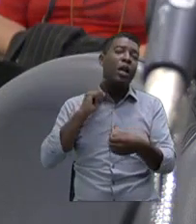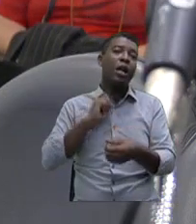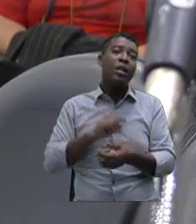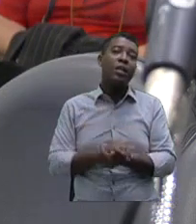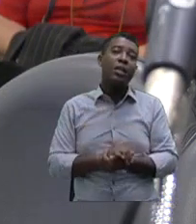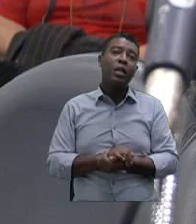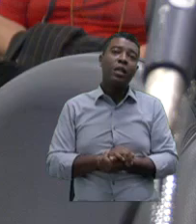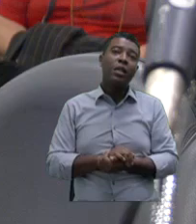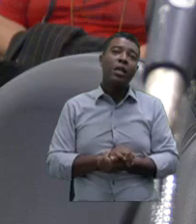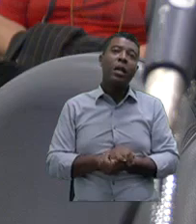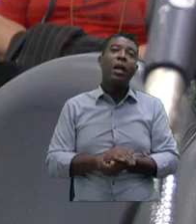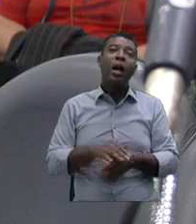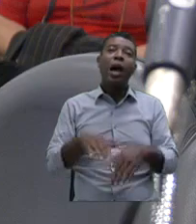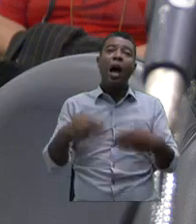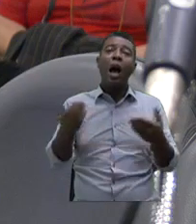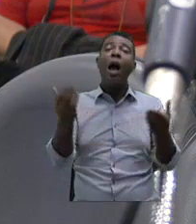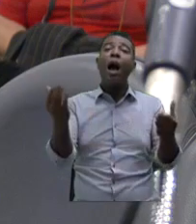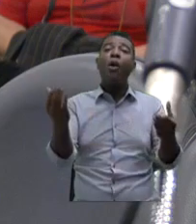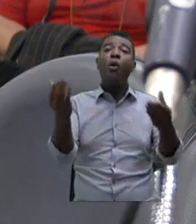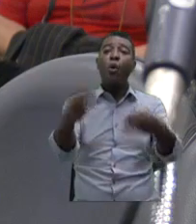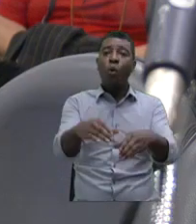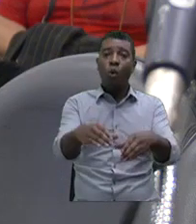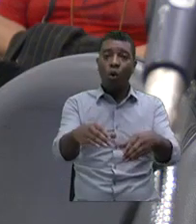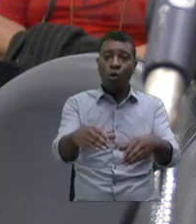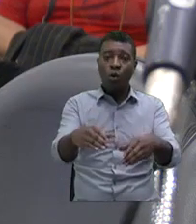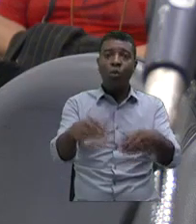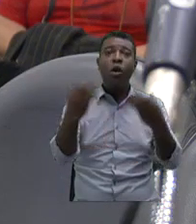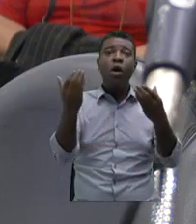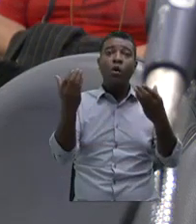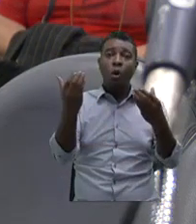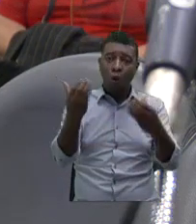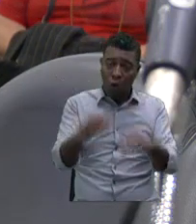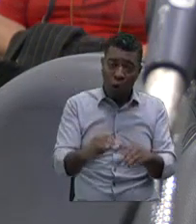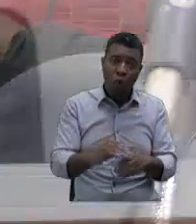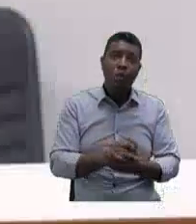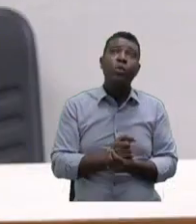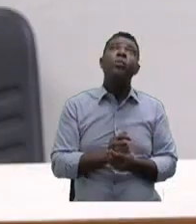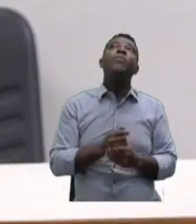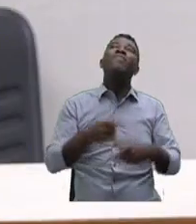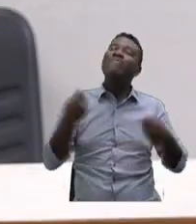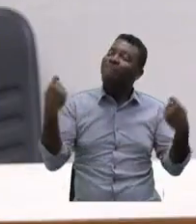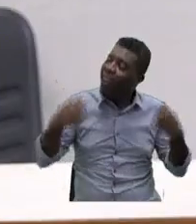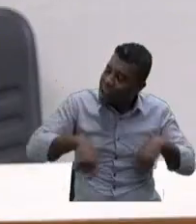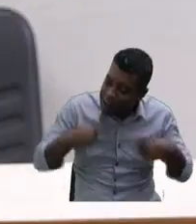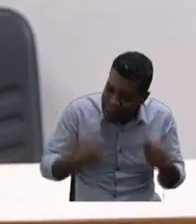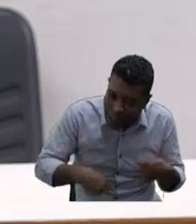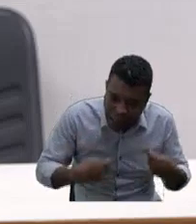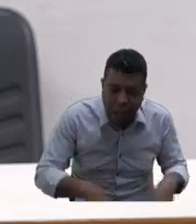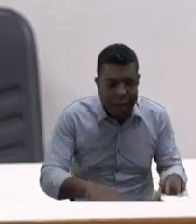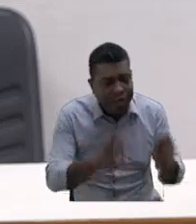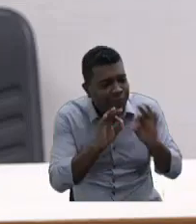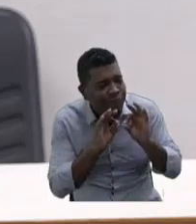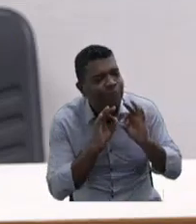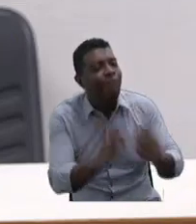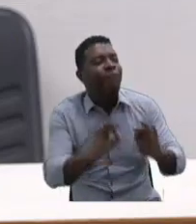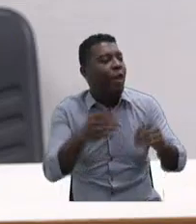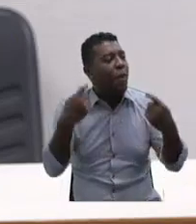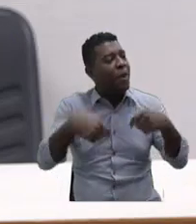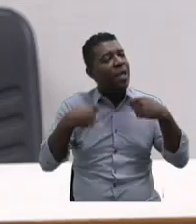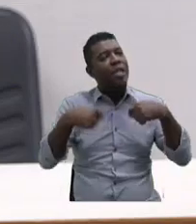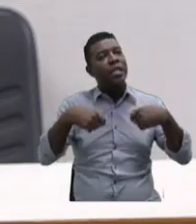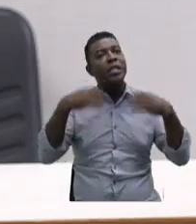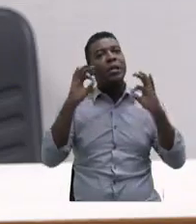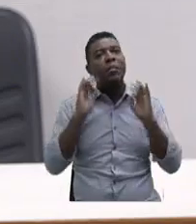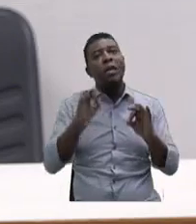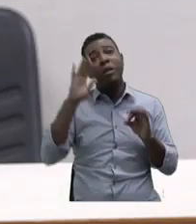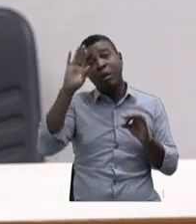Obrigado. O concurso, deputada, necessário, sobretudo para o IEFA, que está com